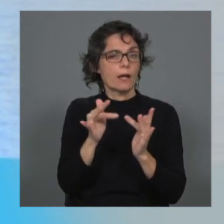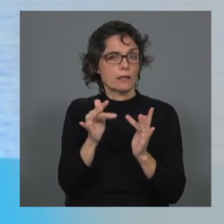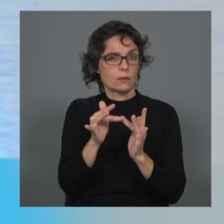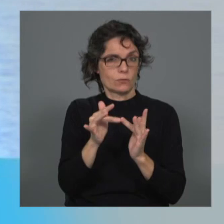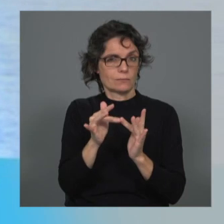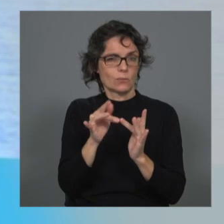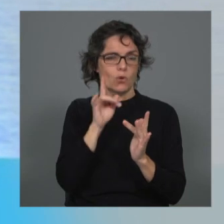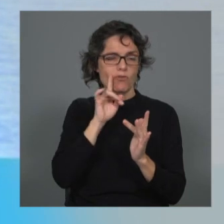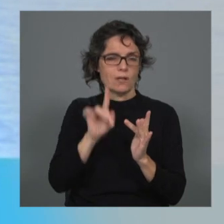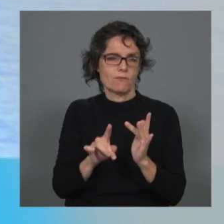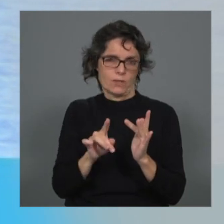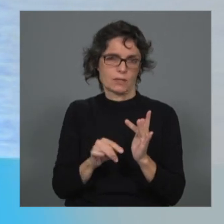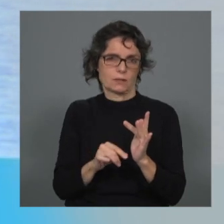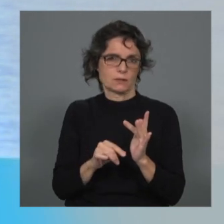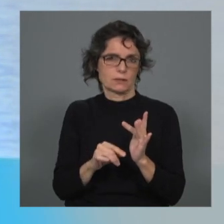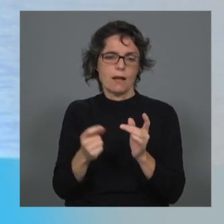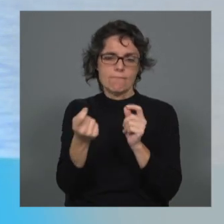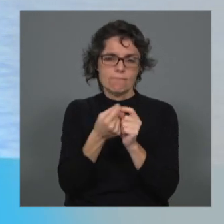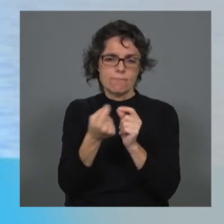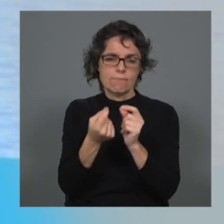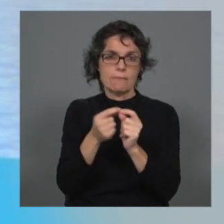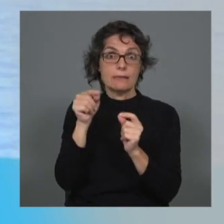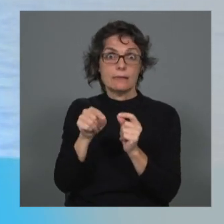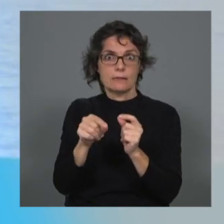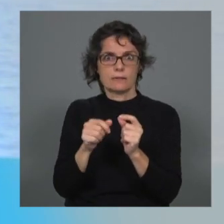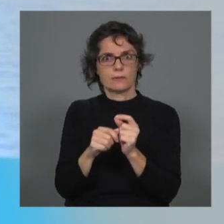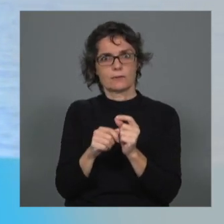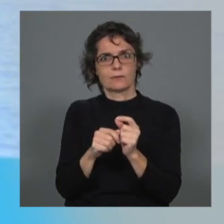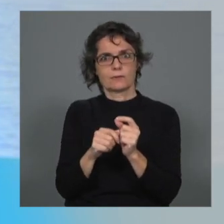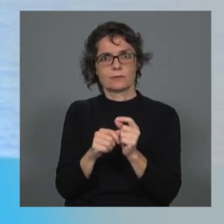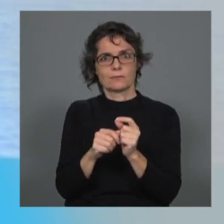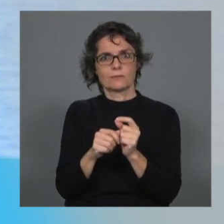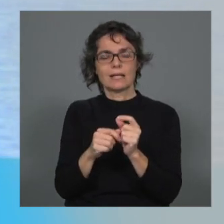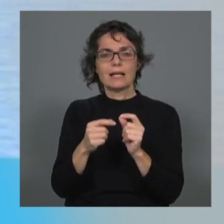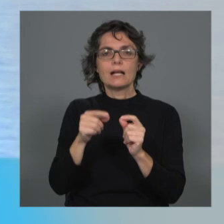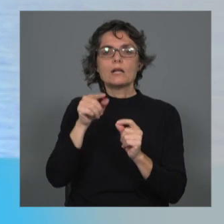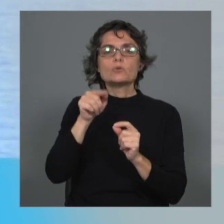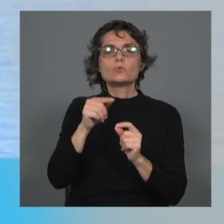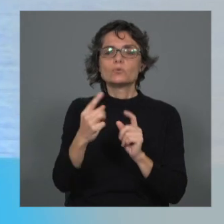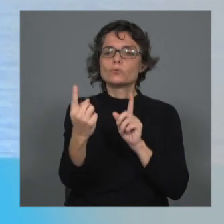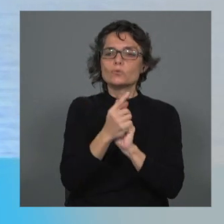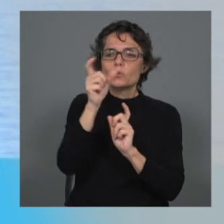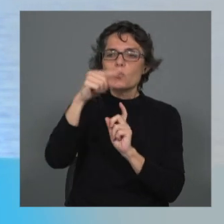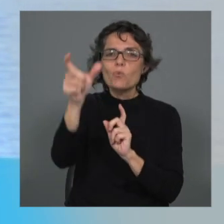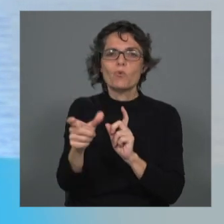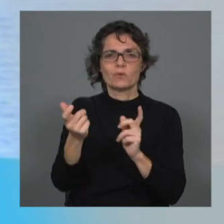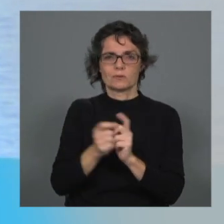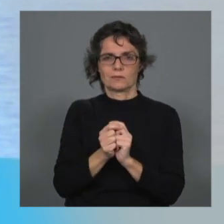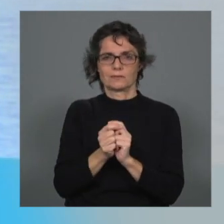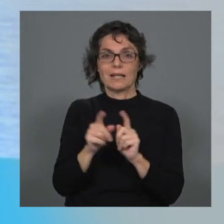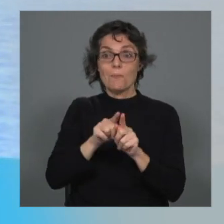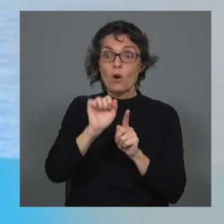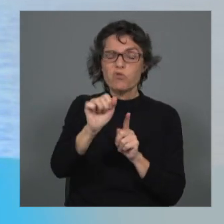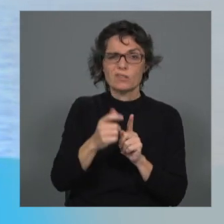A proximidade que fizeste do teu próximo, que fizeste do teu irmão. E o Papa